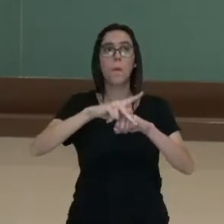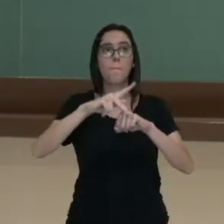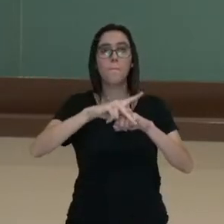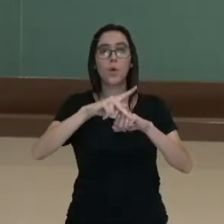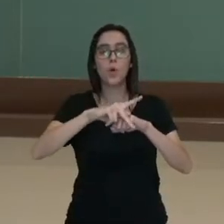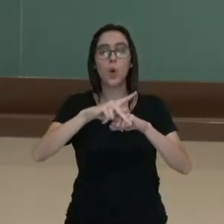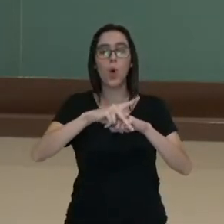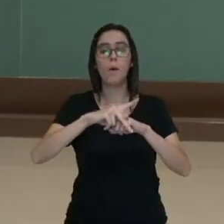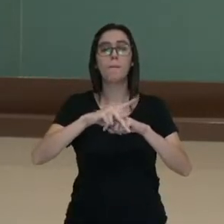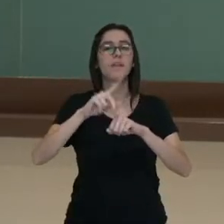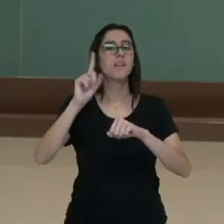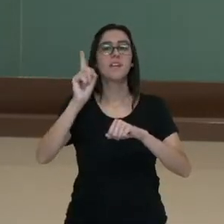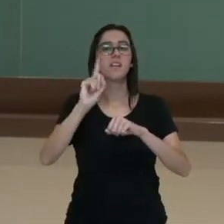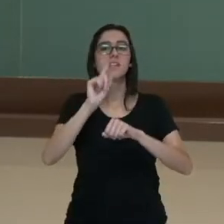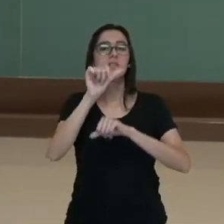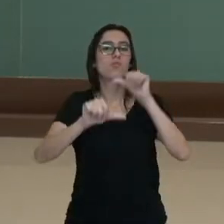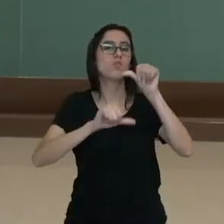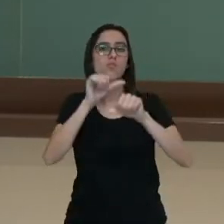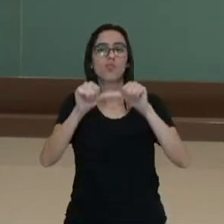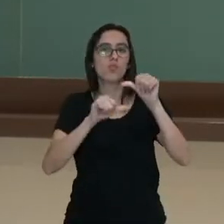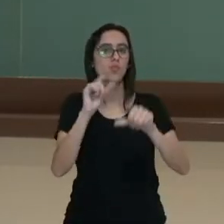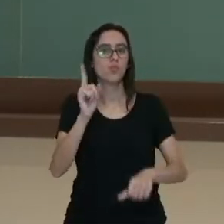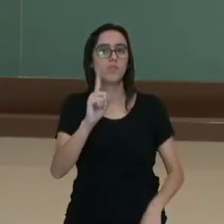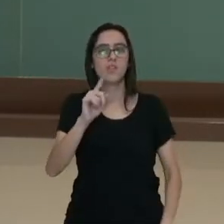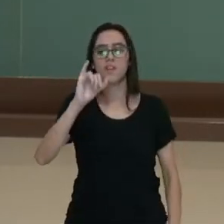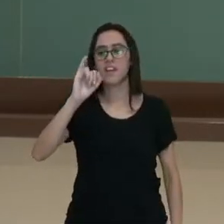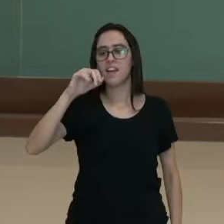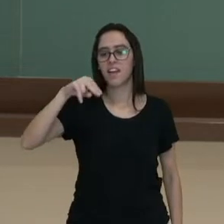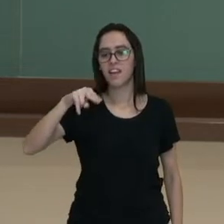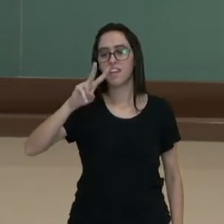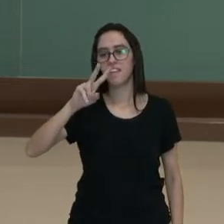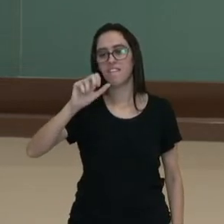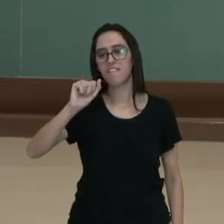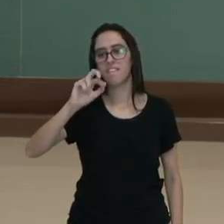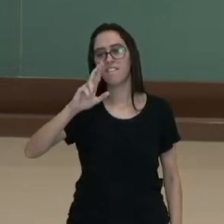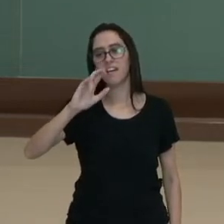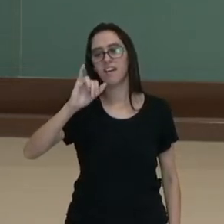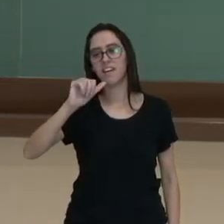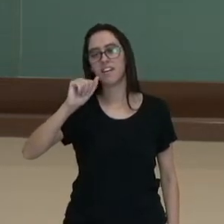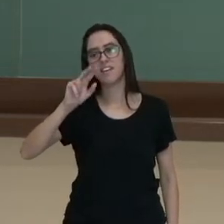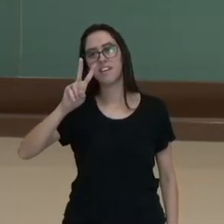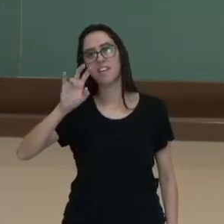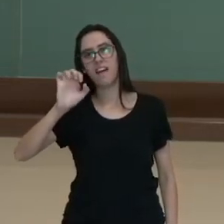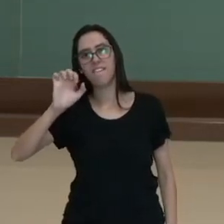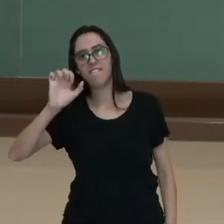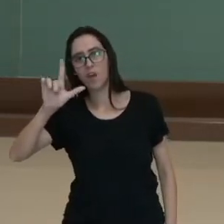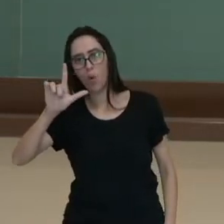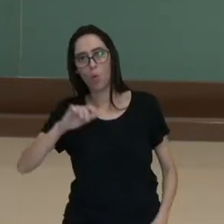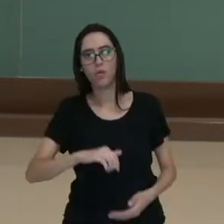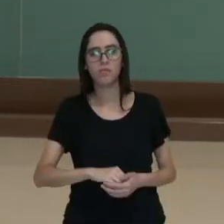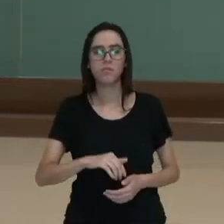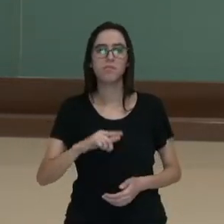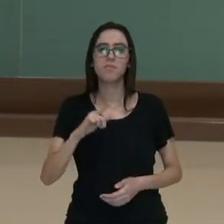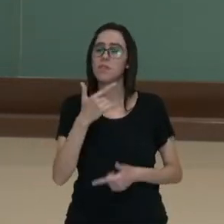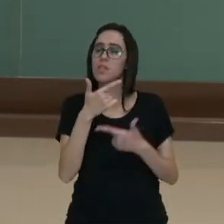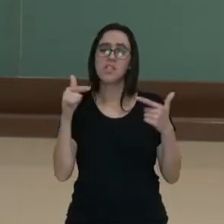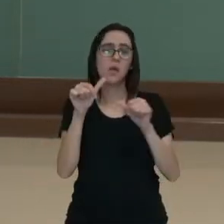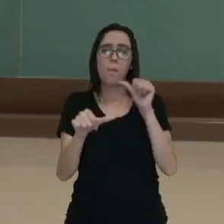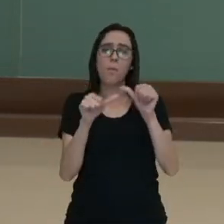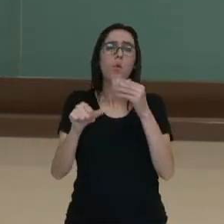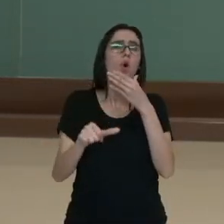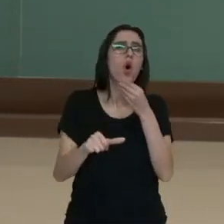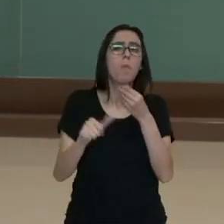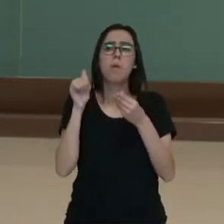indefinidos invariáveis. Não vão para o plural, não vão para o singular, não tem singular, plural, feminino. Não